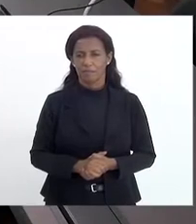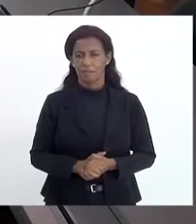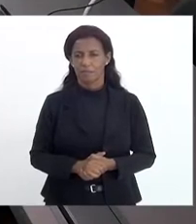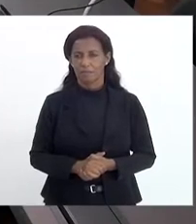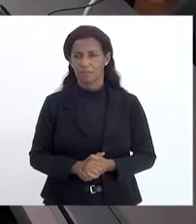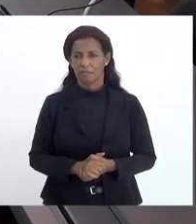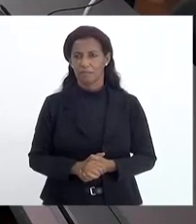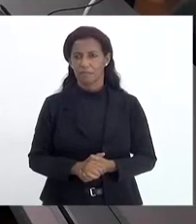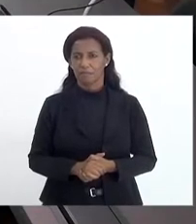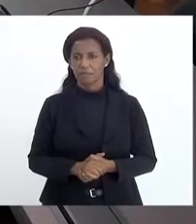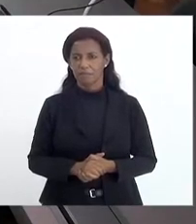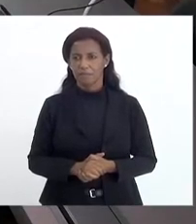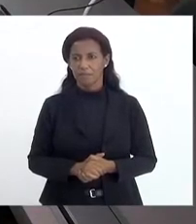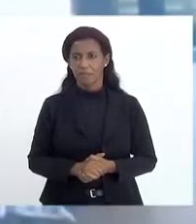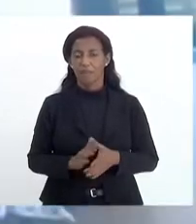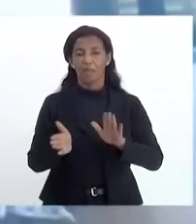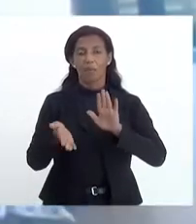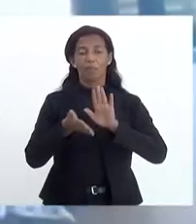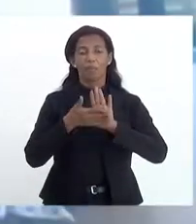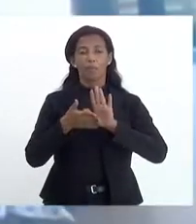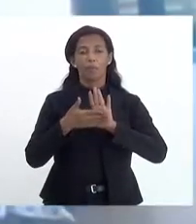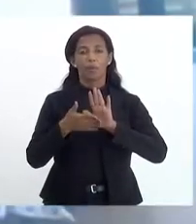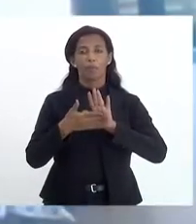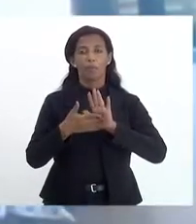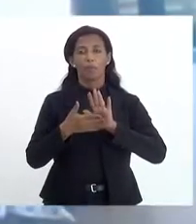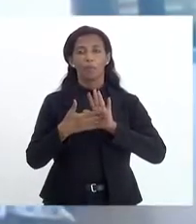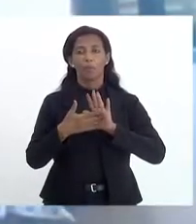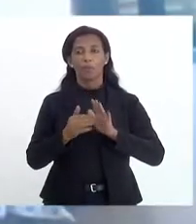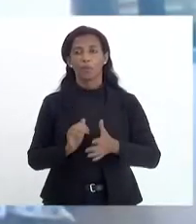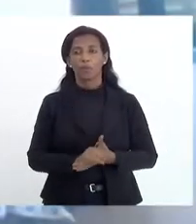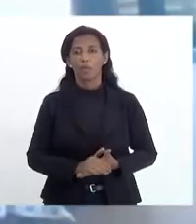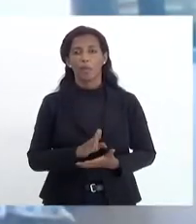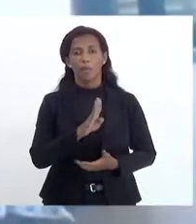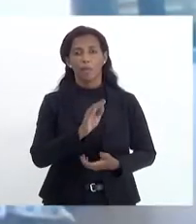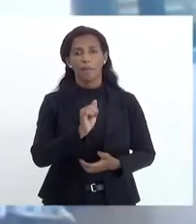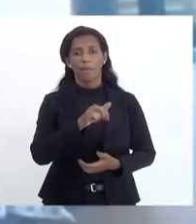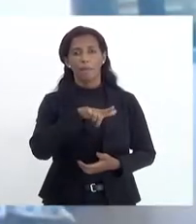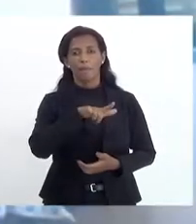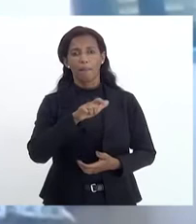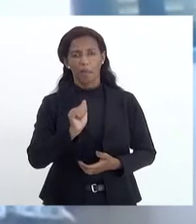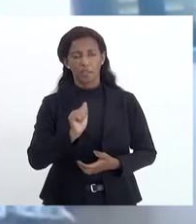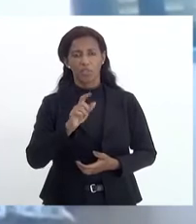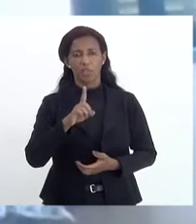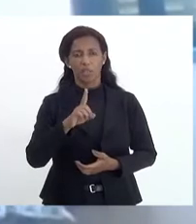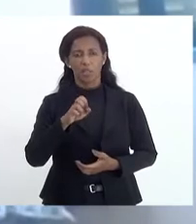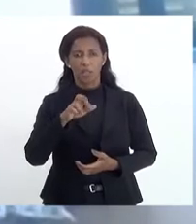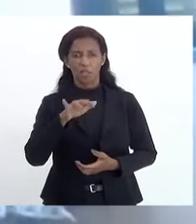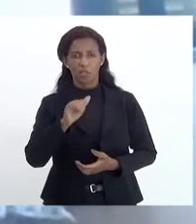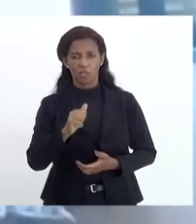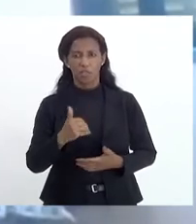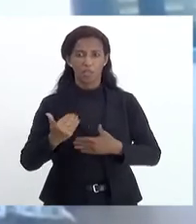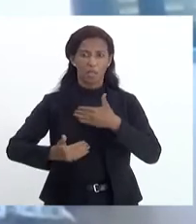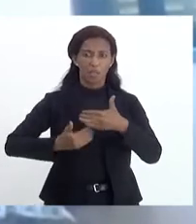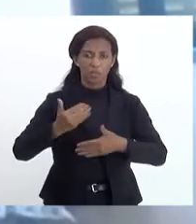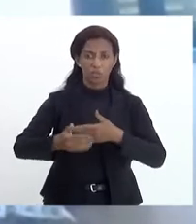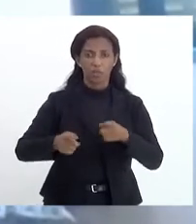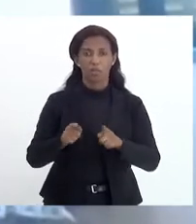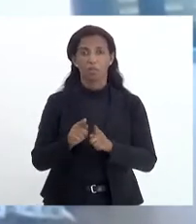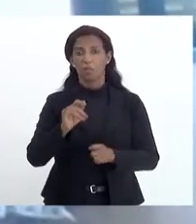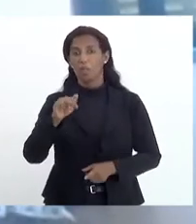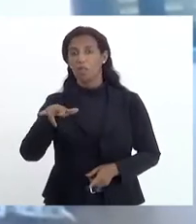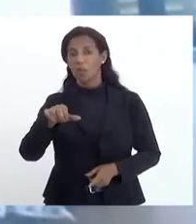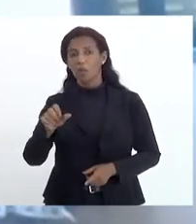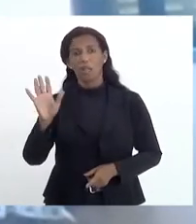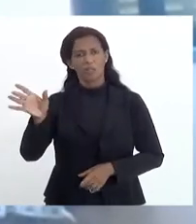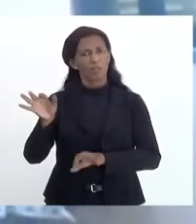Deputado Marcos Pacheco, a proposta é a baixa diligência do INEA. Adiantando apenas que o INEA já